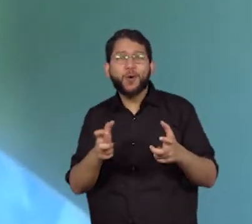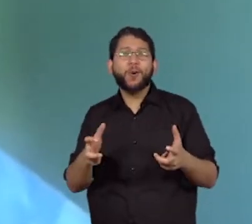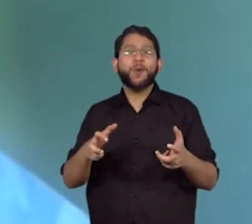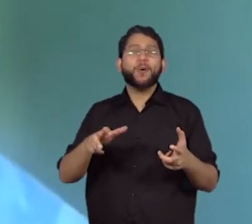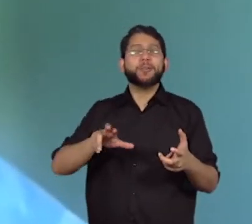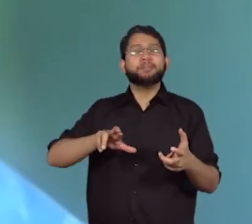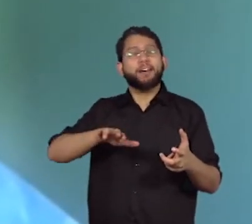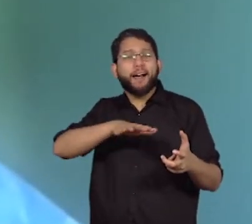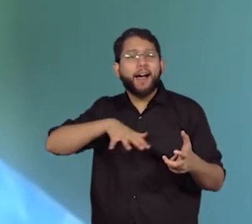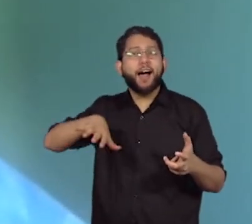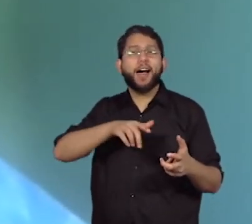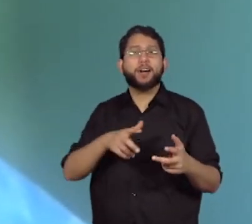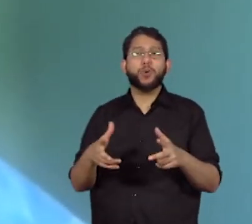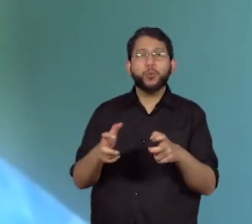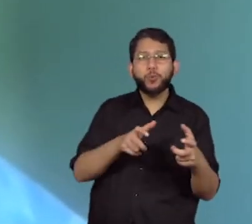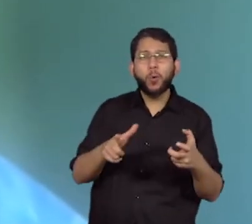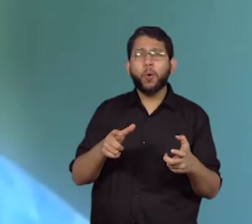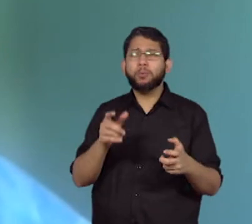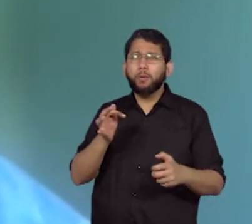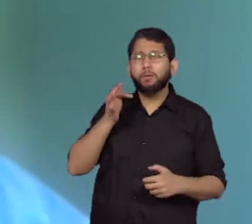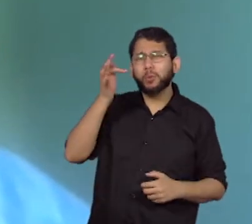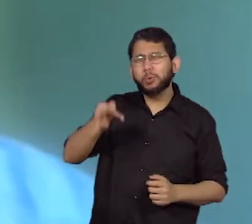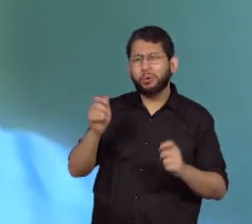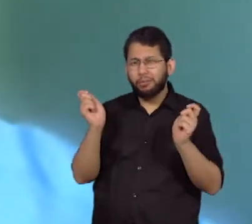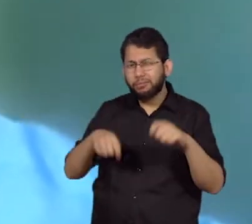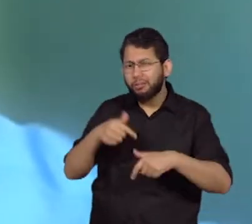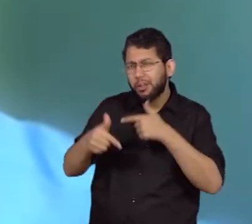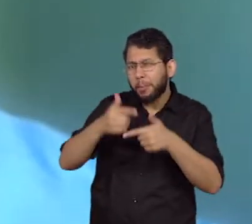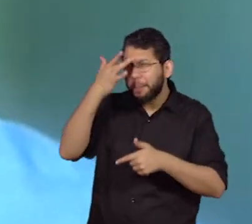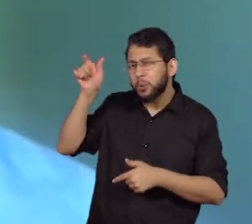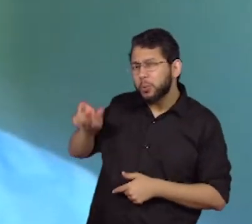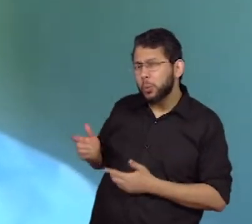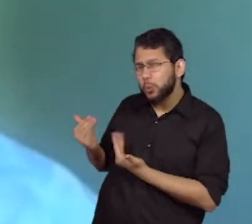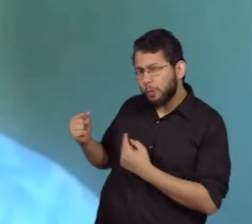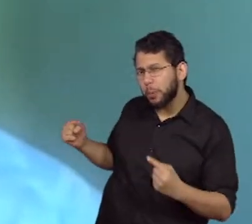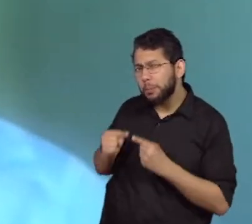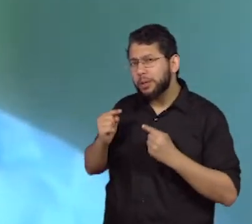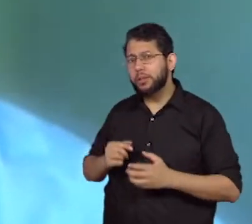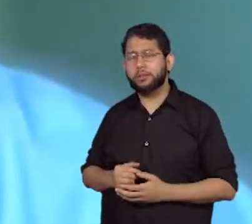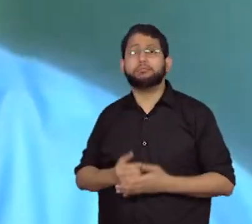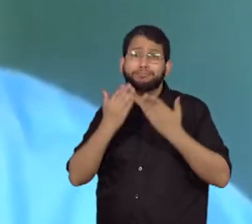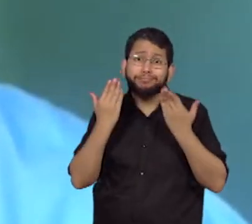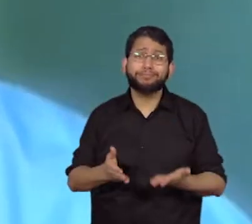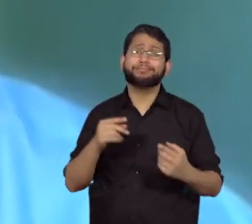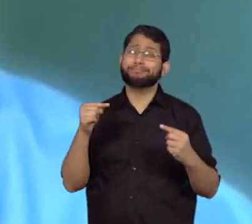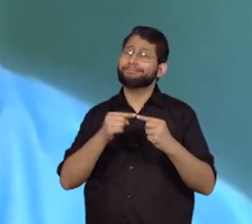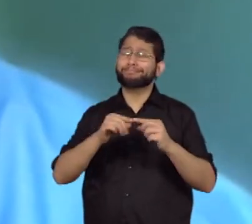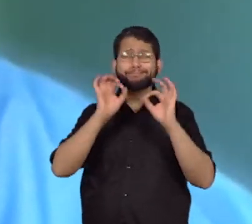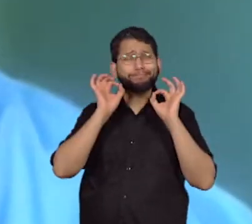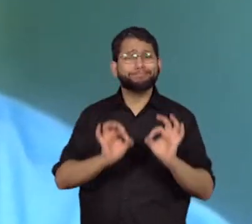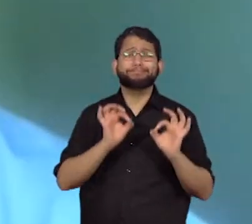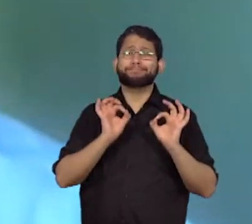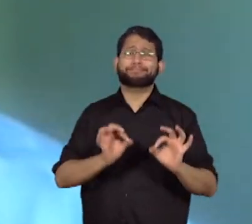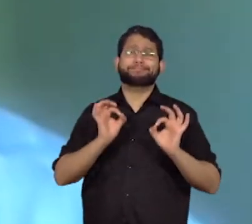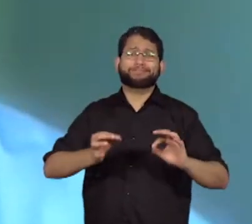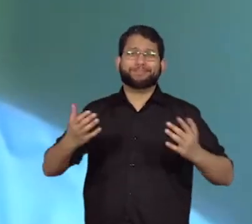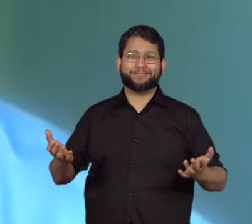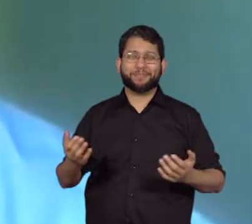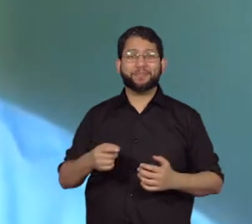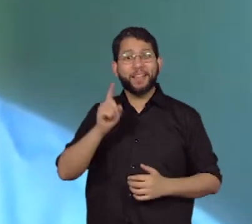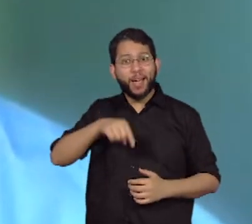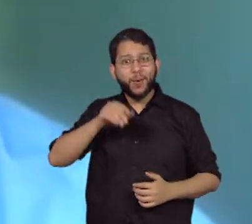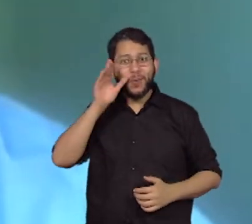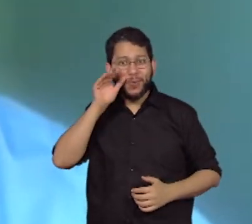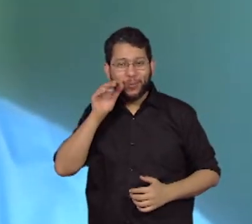Games e plataforma de games podem ser um futuro espaço de trabalho para os jovens? Com certeza, gente. Assim, é curioso,